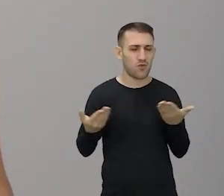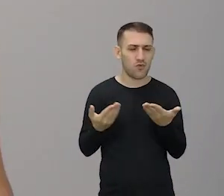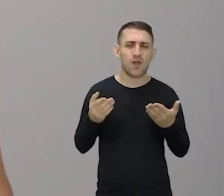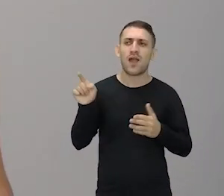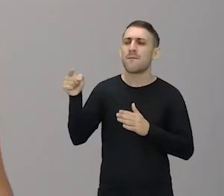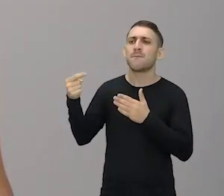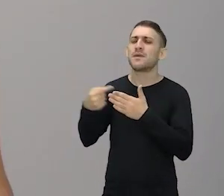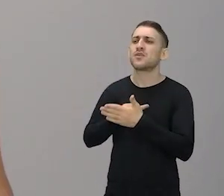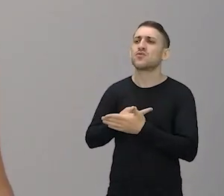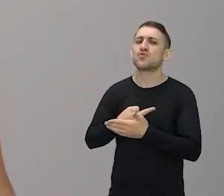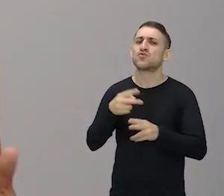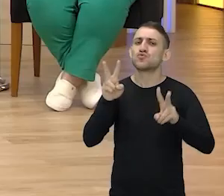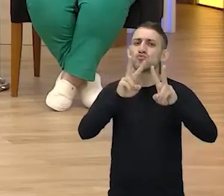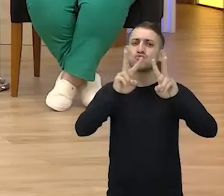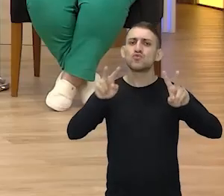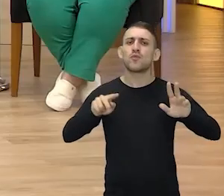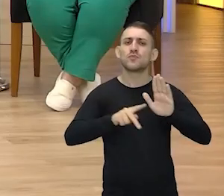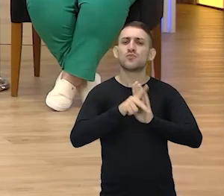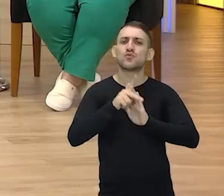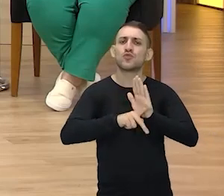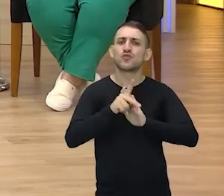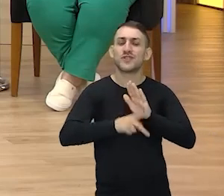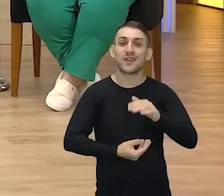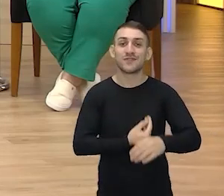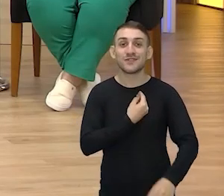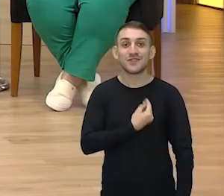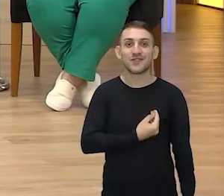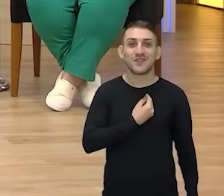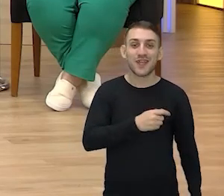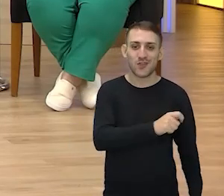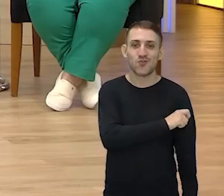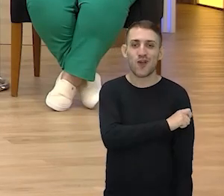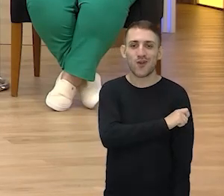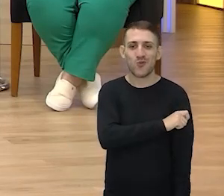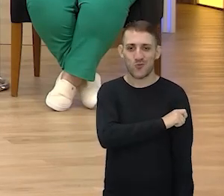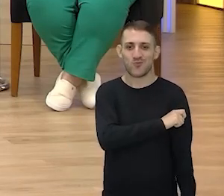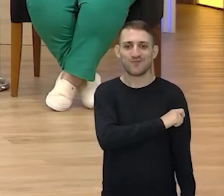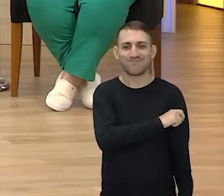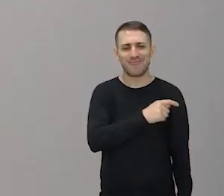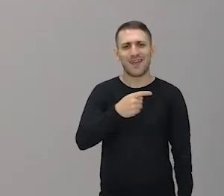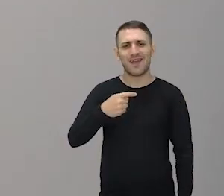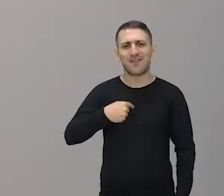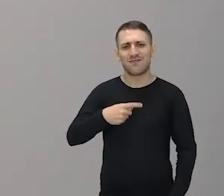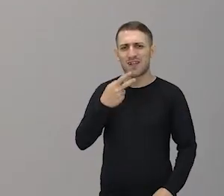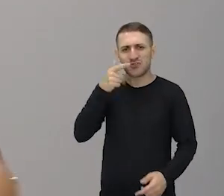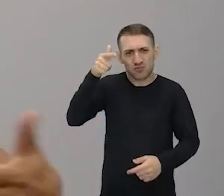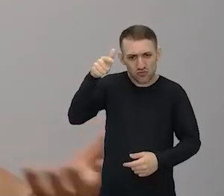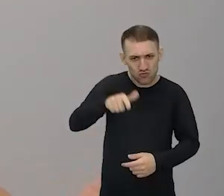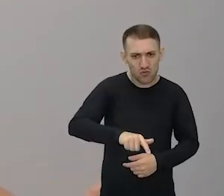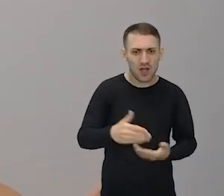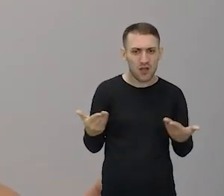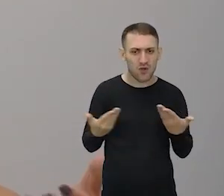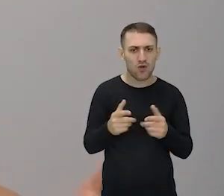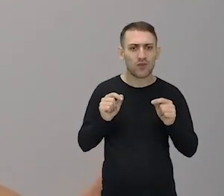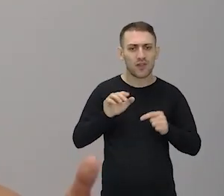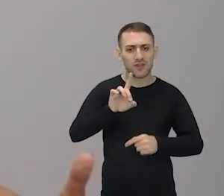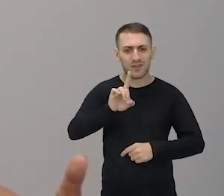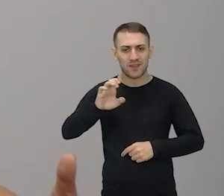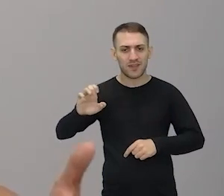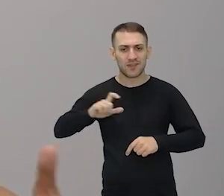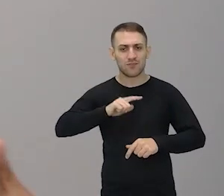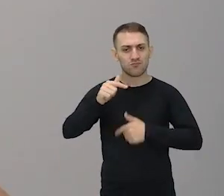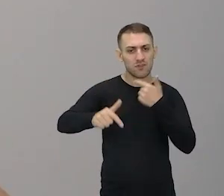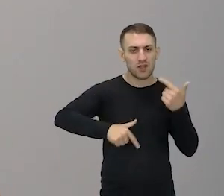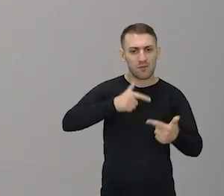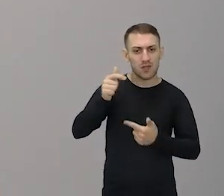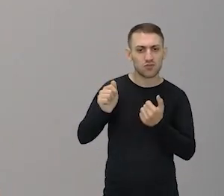perguntou, né, Vanderlei, sobre o projeto de vida desses alunos. E eu reforço o fato da nossa ADE trabalhar muito com